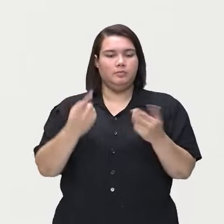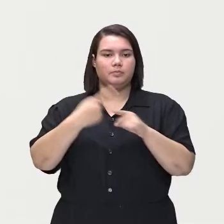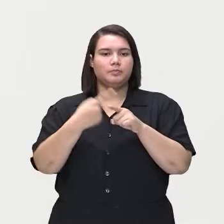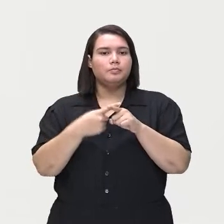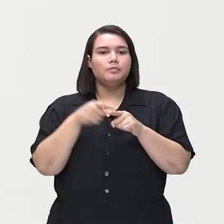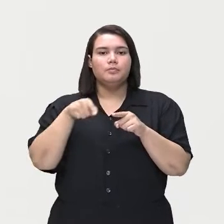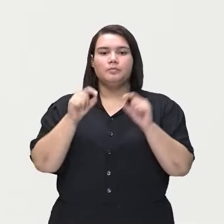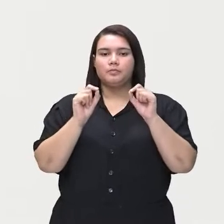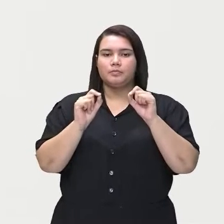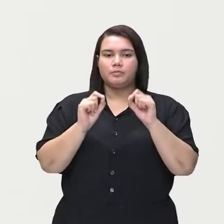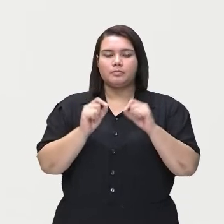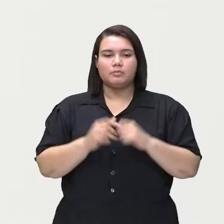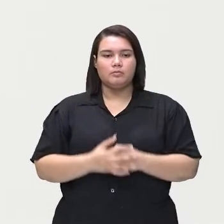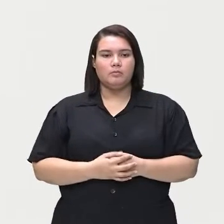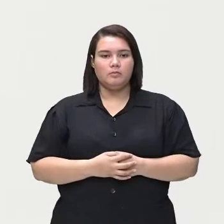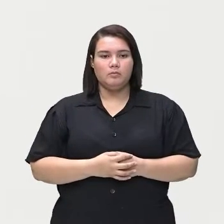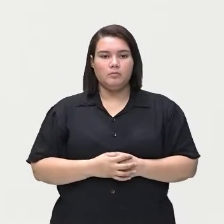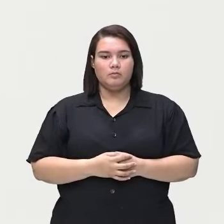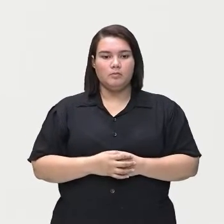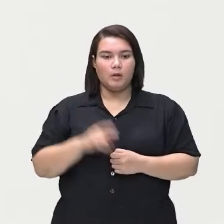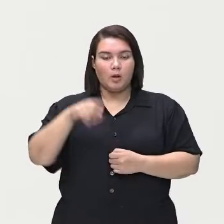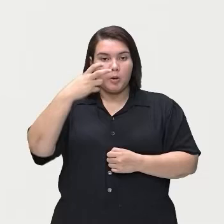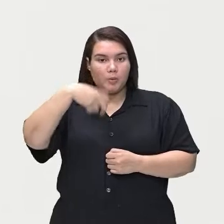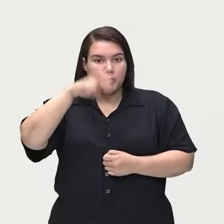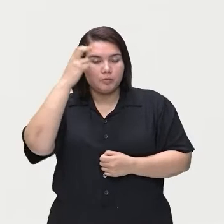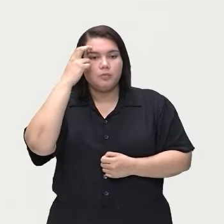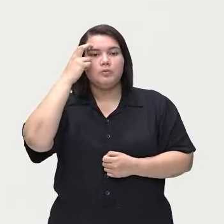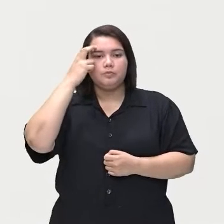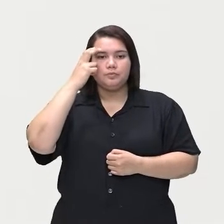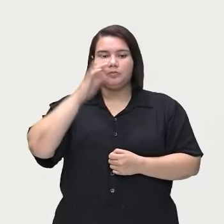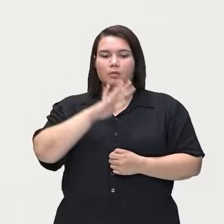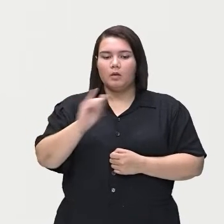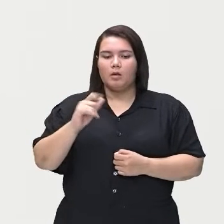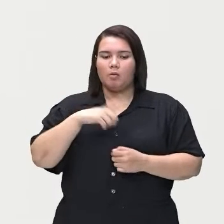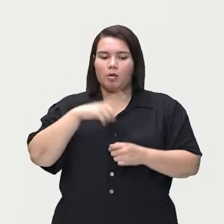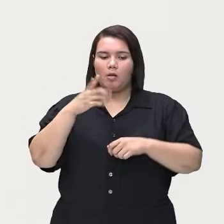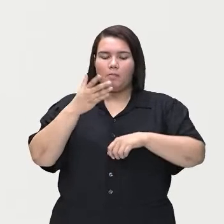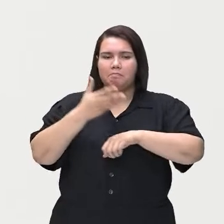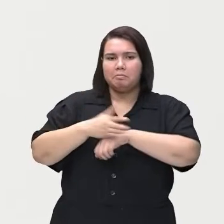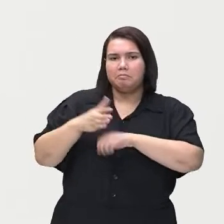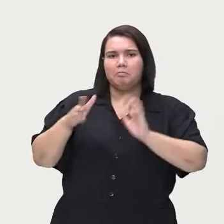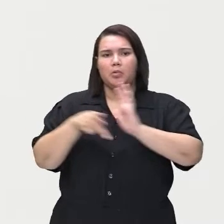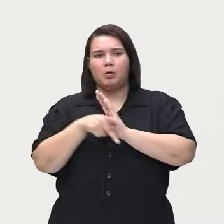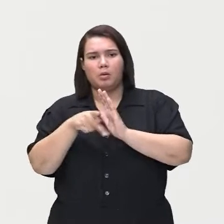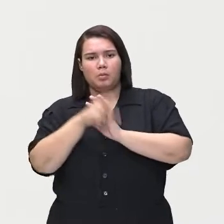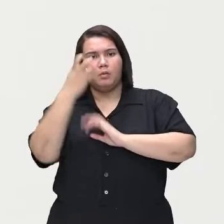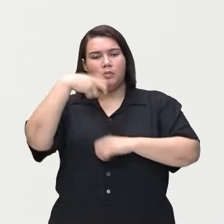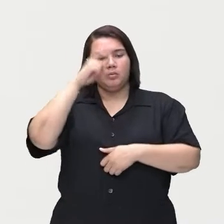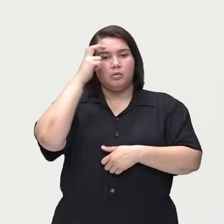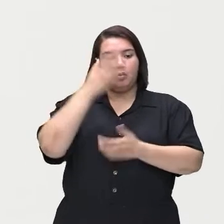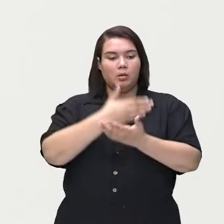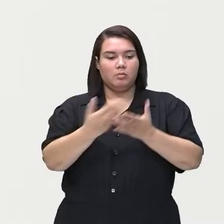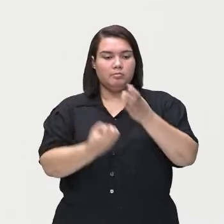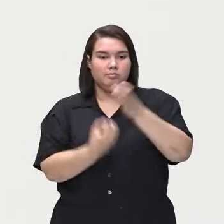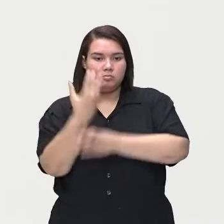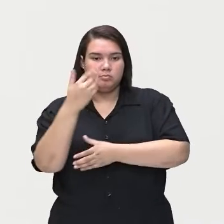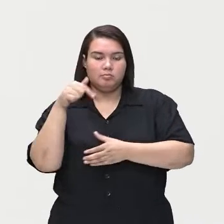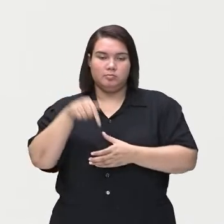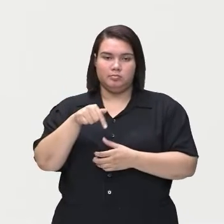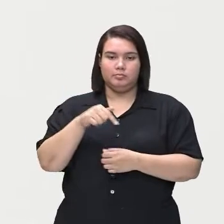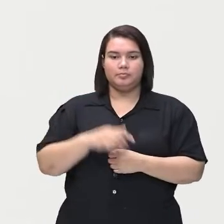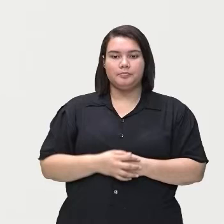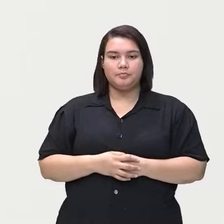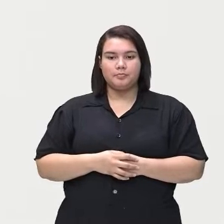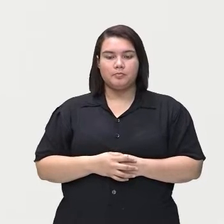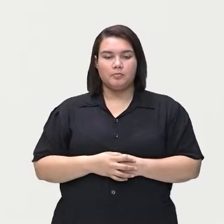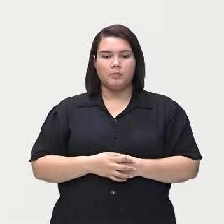deu base para a cultura para as práticas culturais que iriam surgir ali no mundo ocidental.